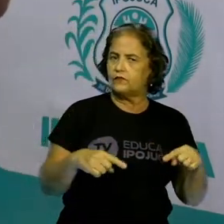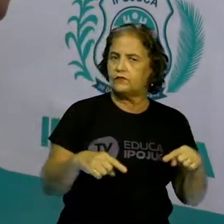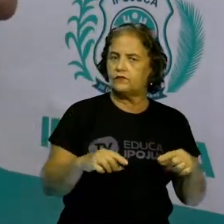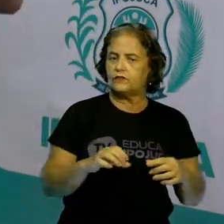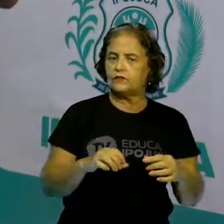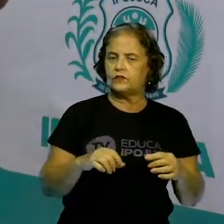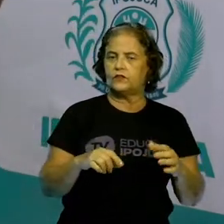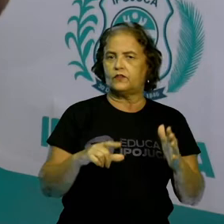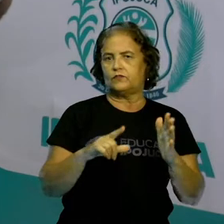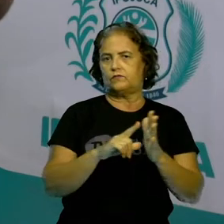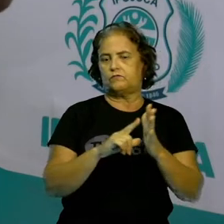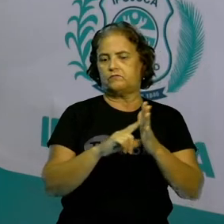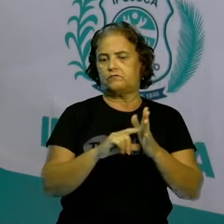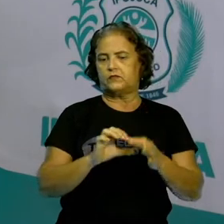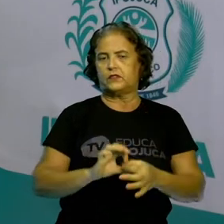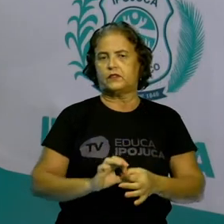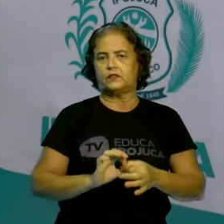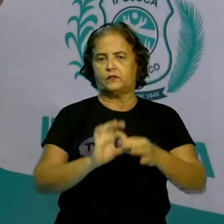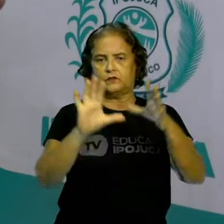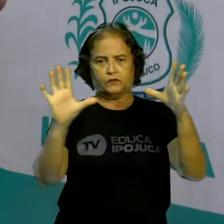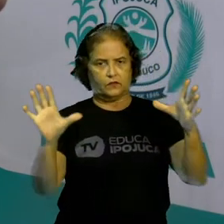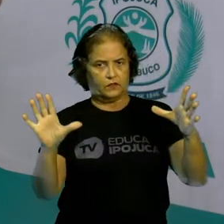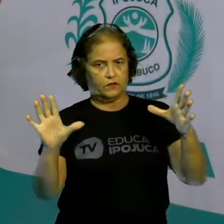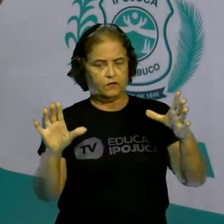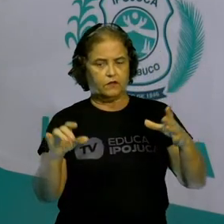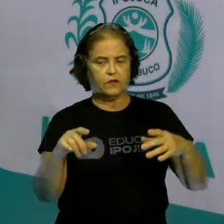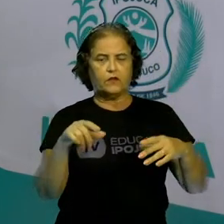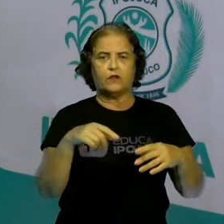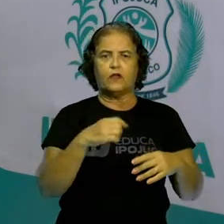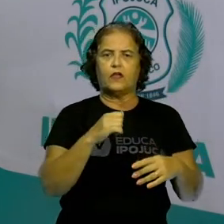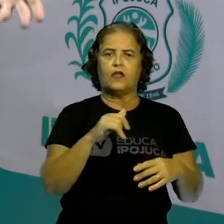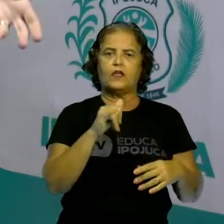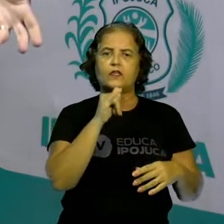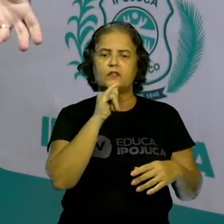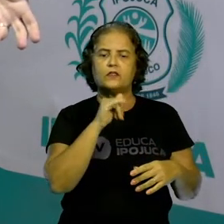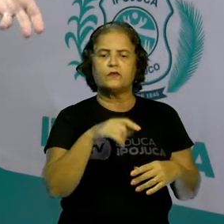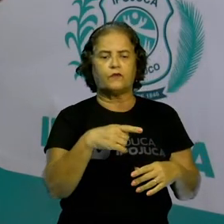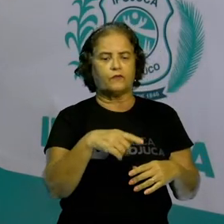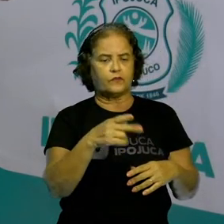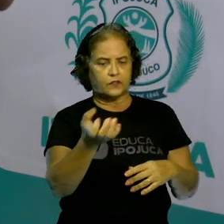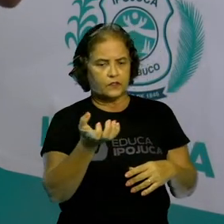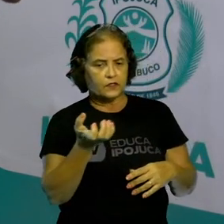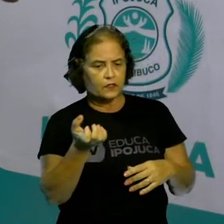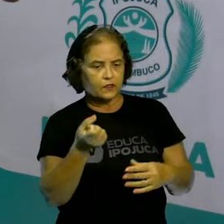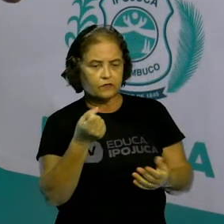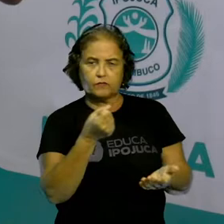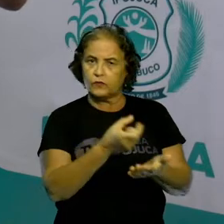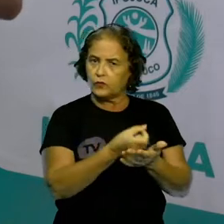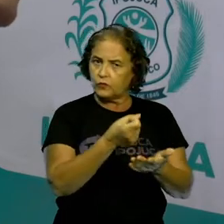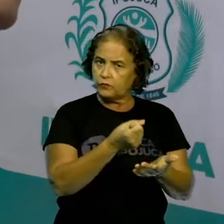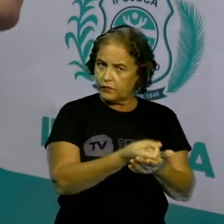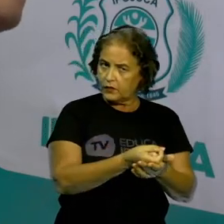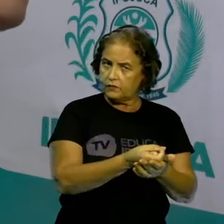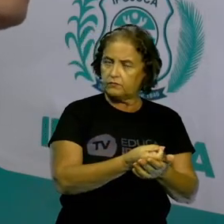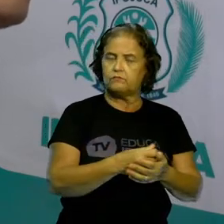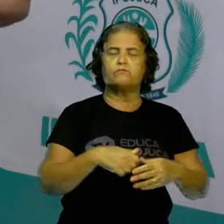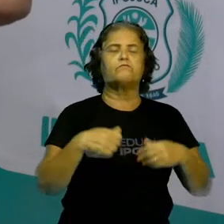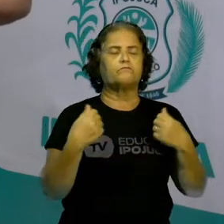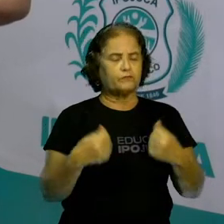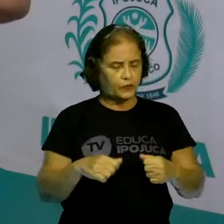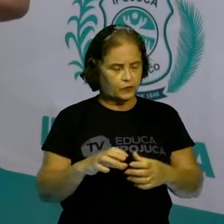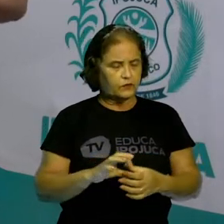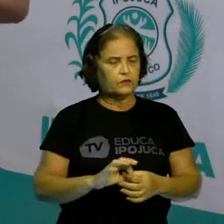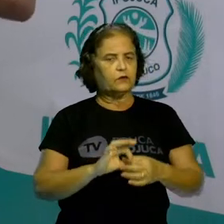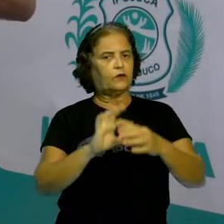Ou seja, o que é o livre mercado? Se quer comprar uma coisa, você deve comprar aquilo. O governo não pode proibir. Se você quer vender